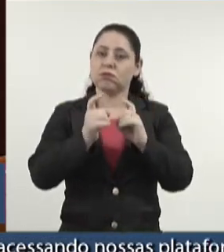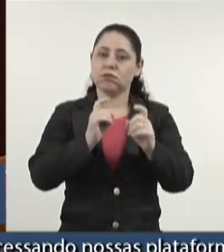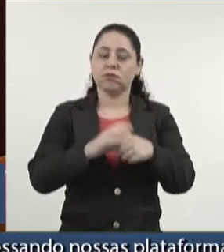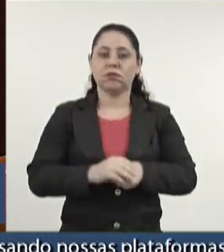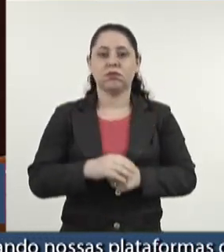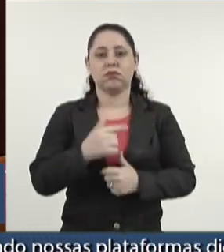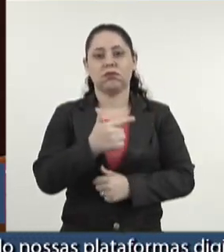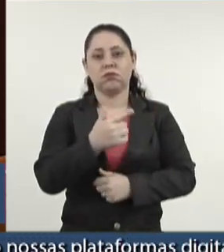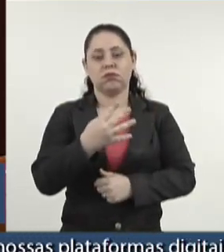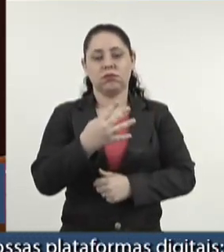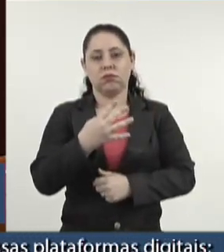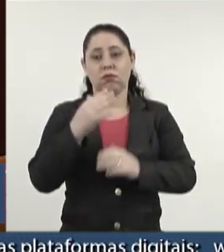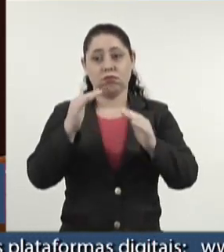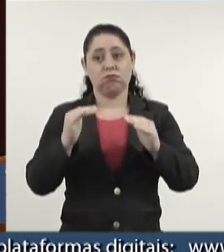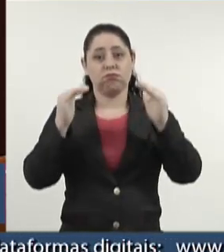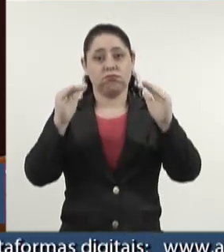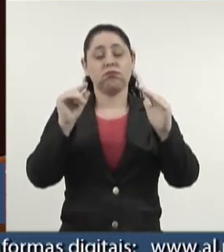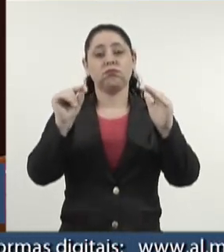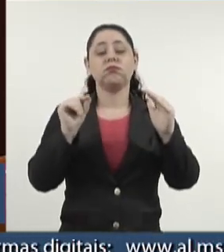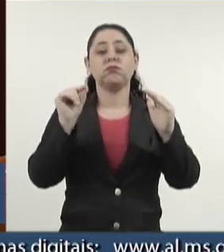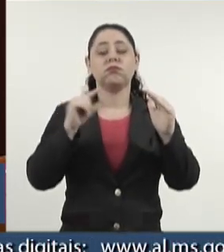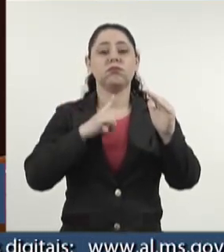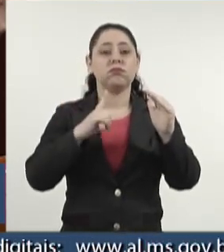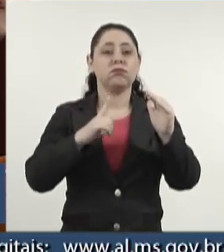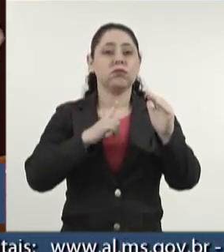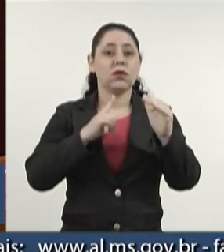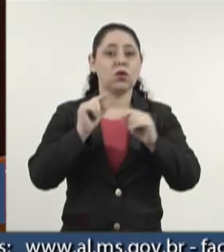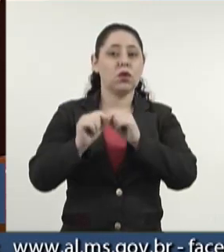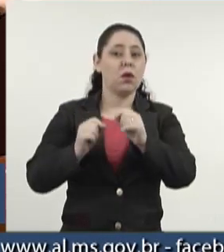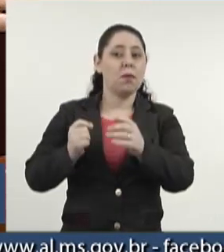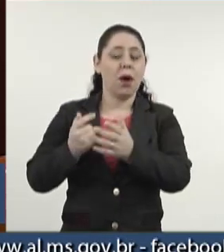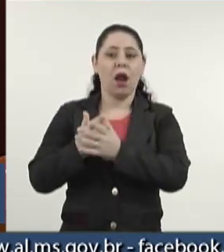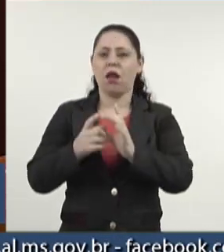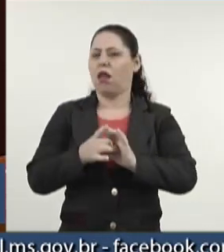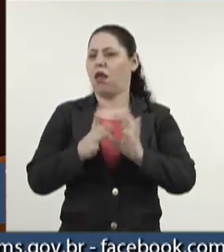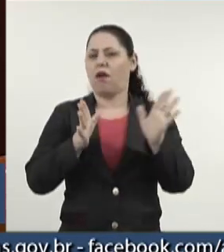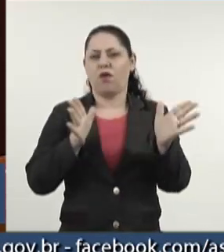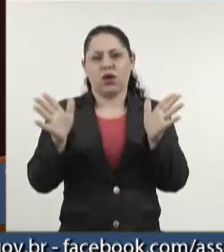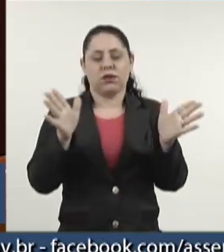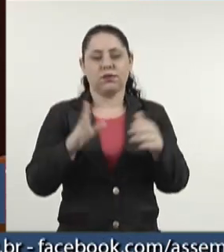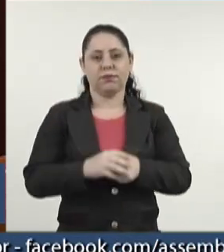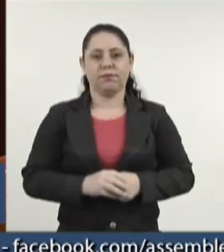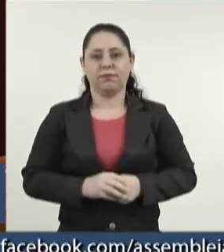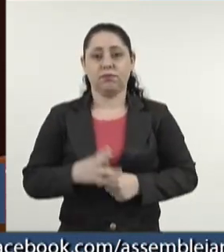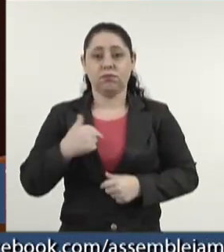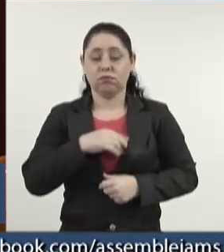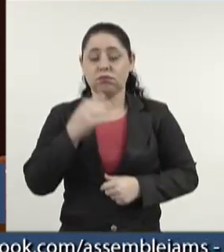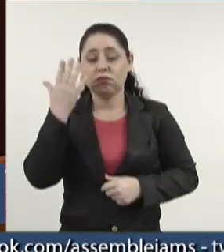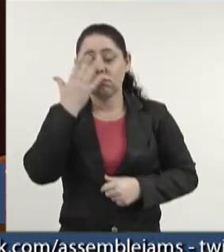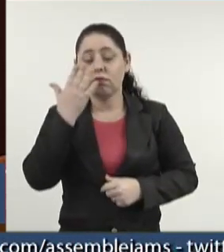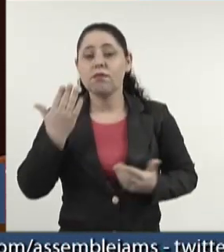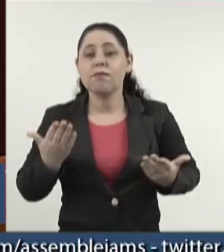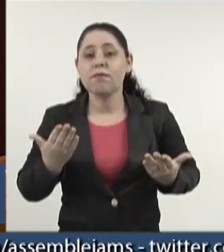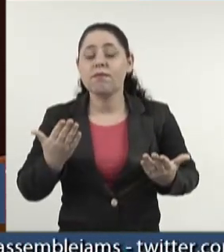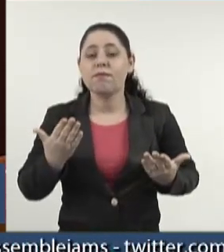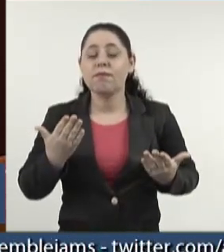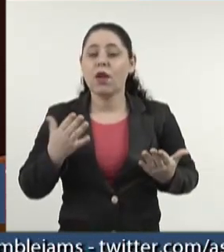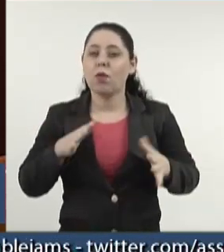para 24 autoridades que isso estaria franqueado, livre o acesso. E o que nós estamos vendo? Um